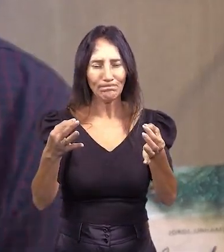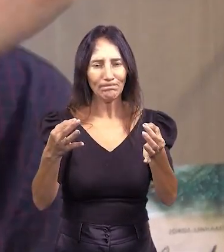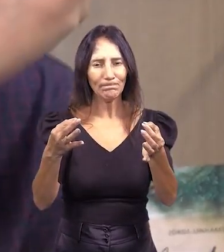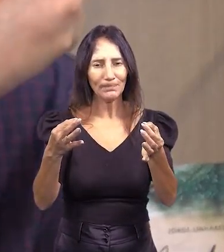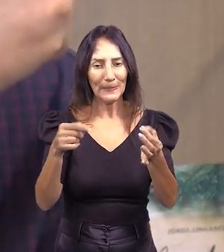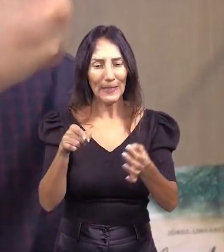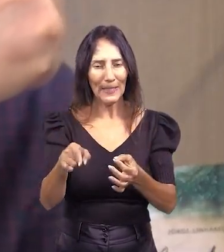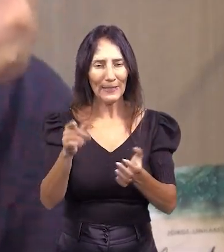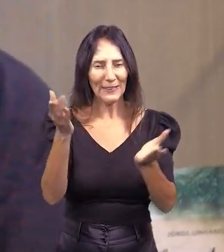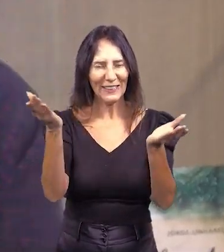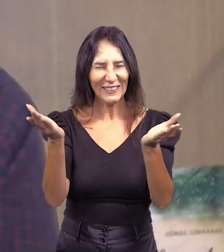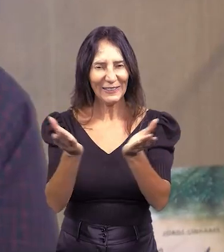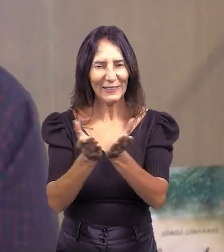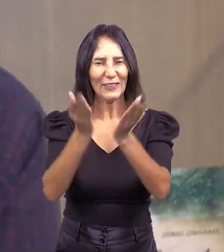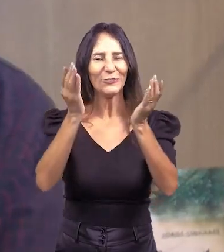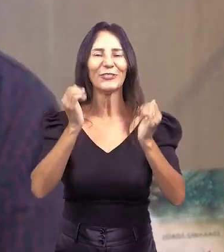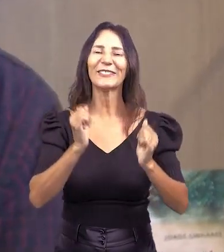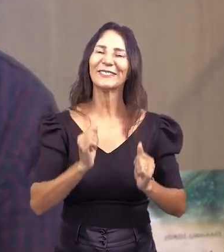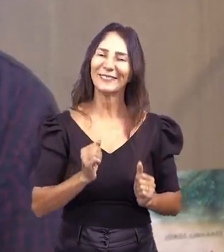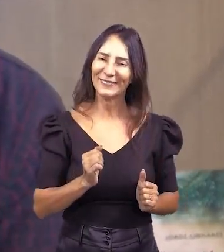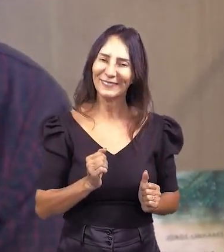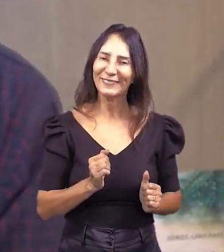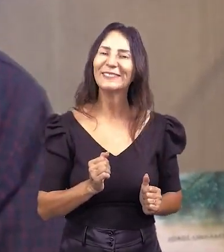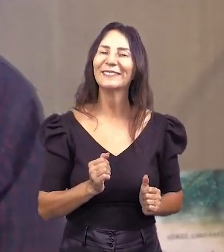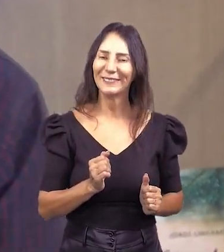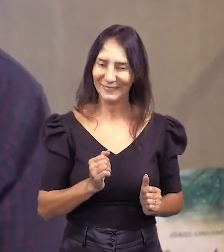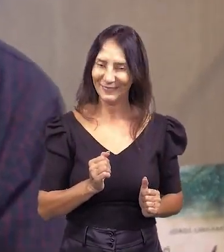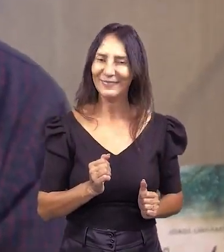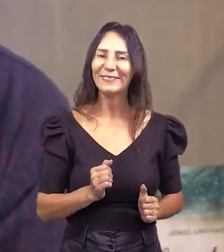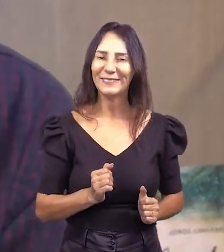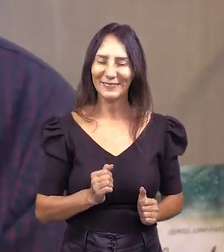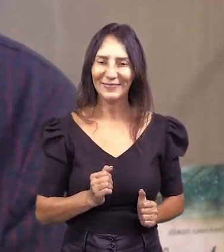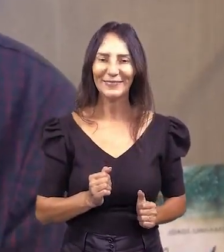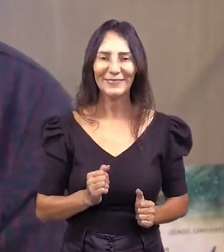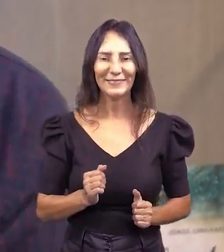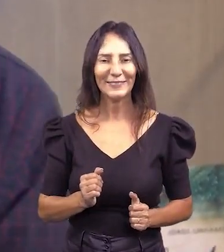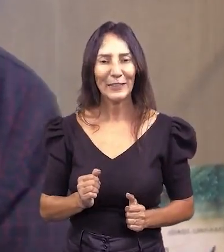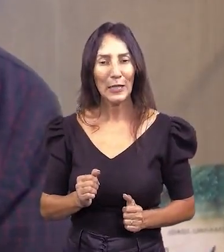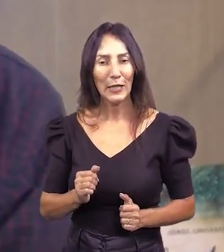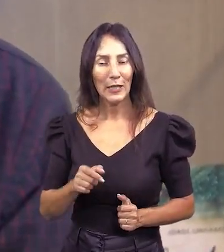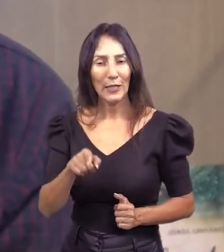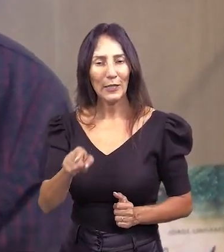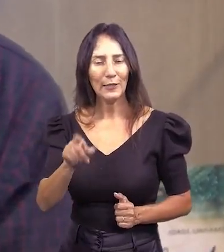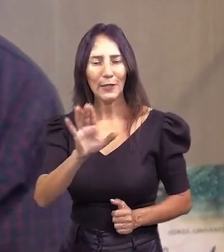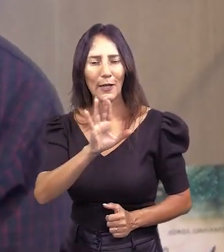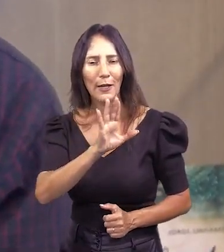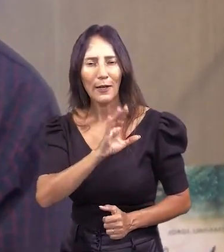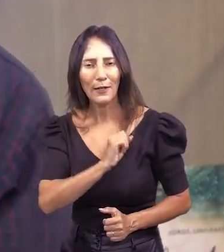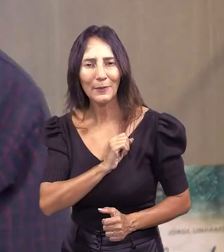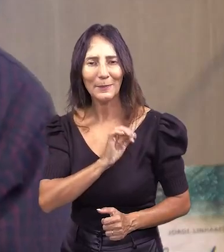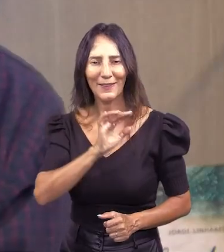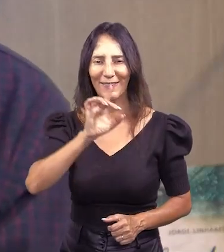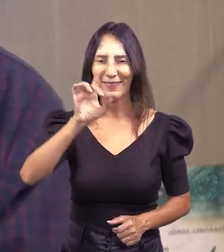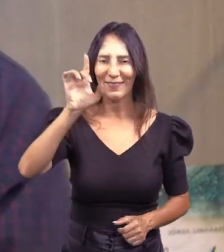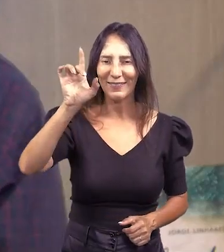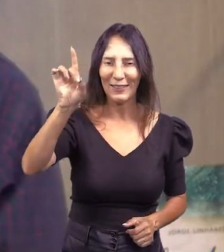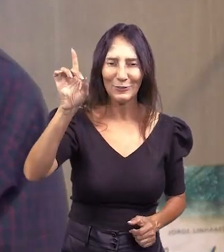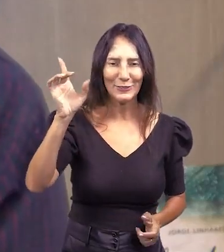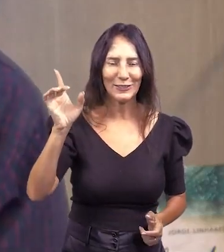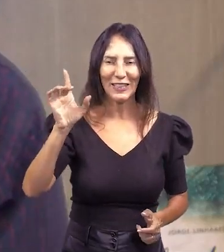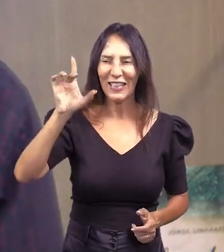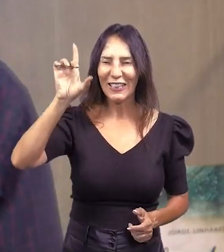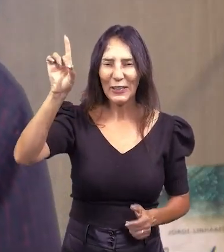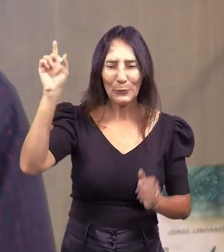de ouro, é aquela cereja no bolo. Ele é crente, ele ama a